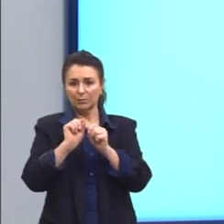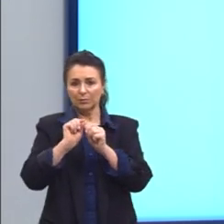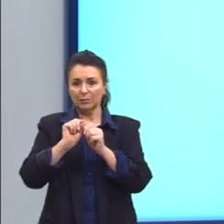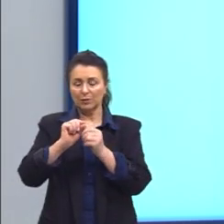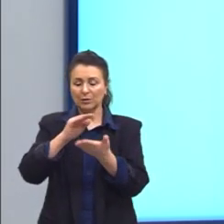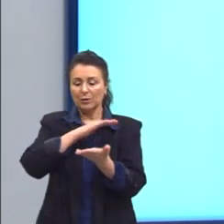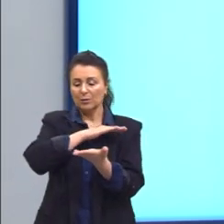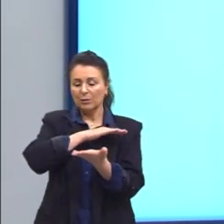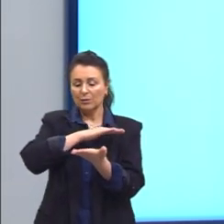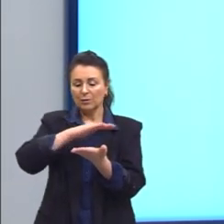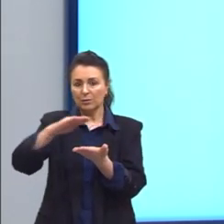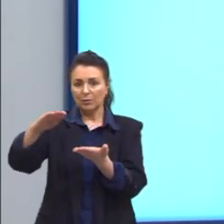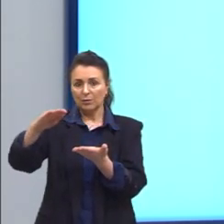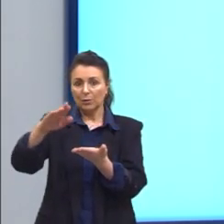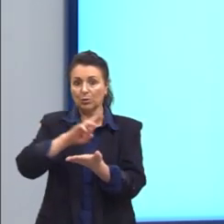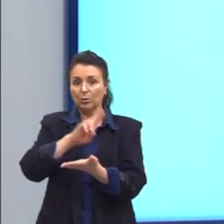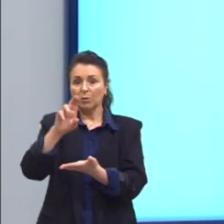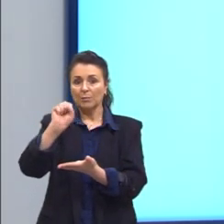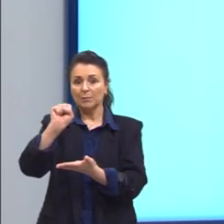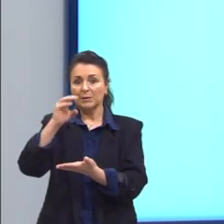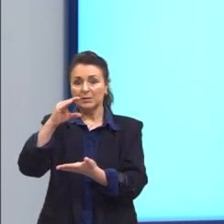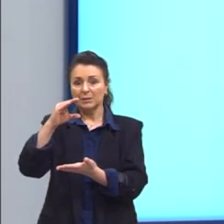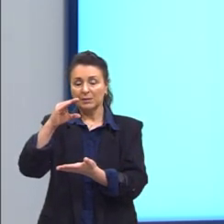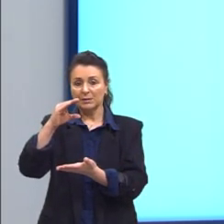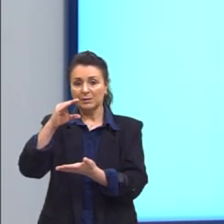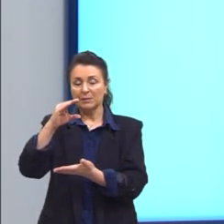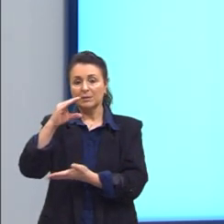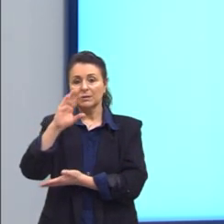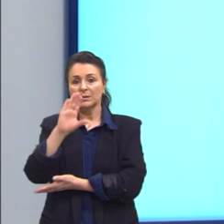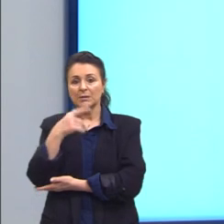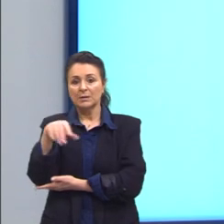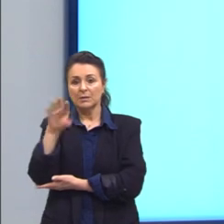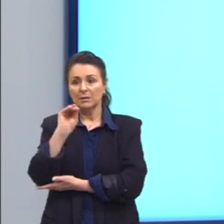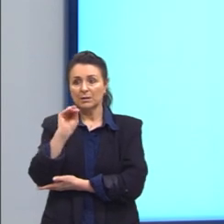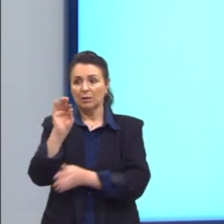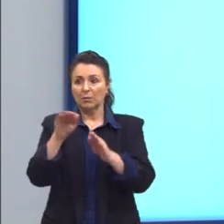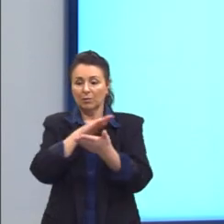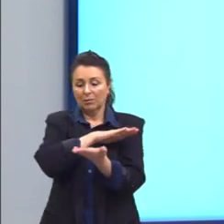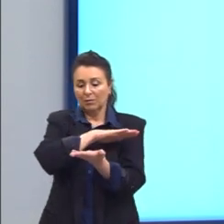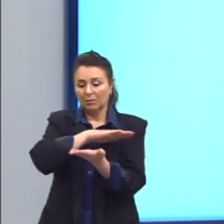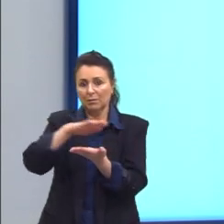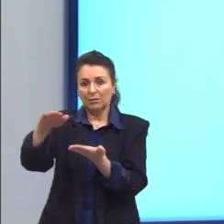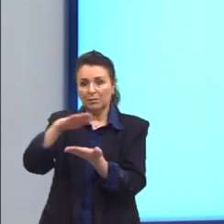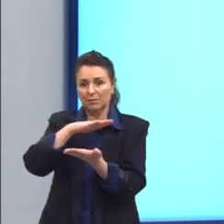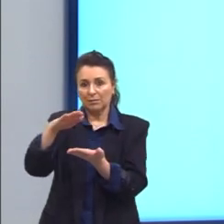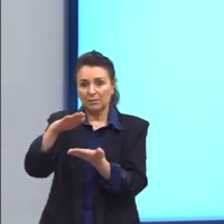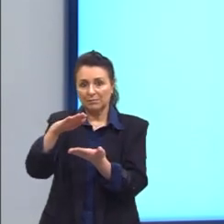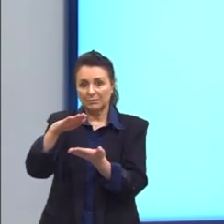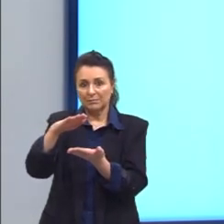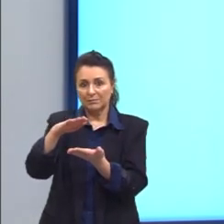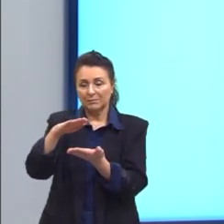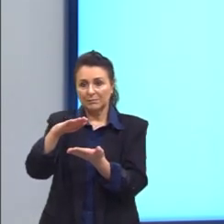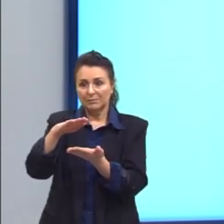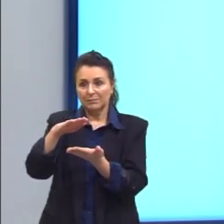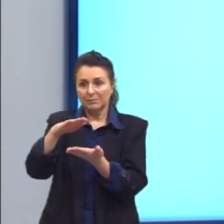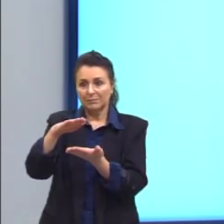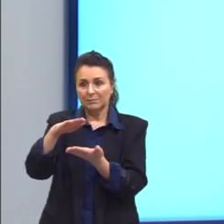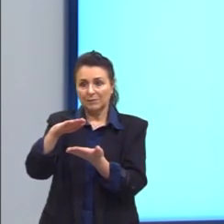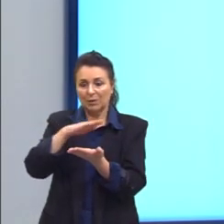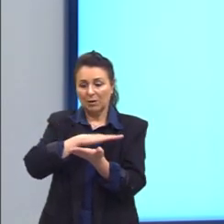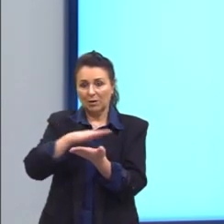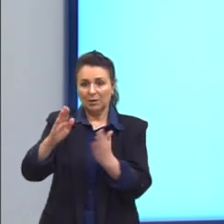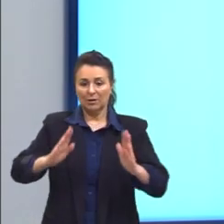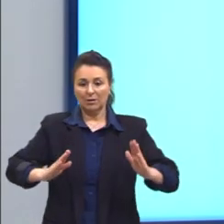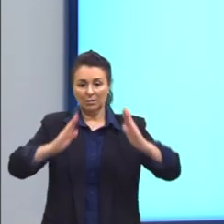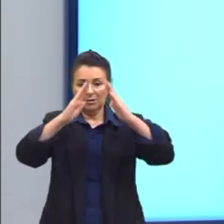aquilo que nós somos de secção transversal a secção transversal seria um corte tá esse